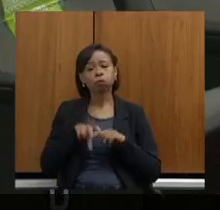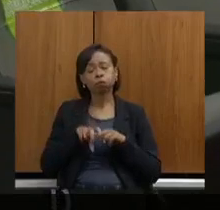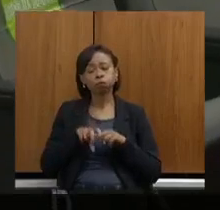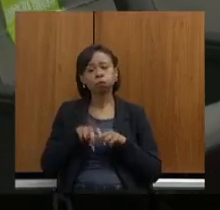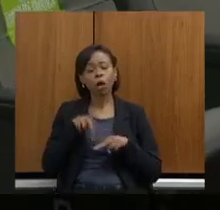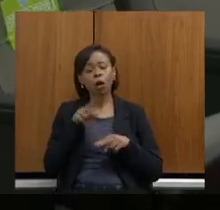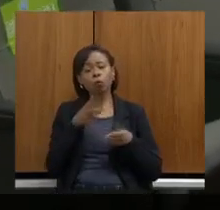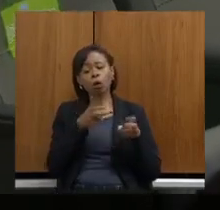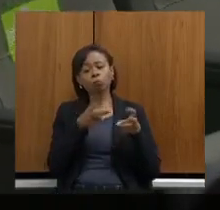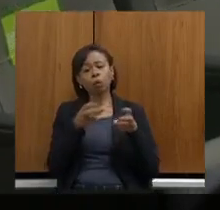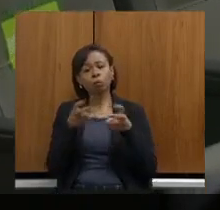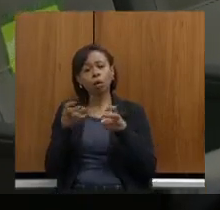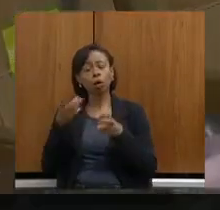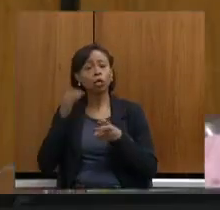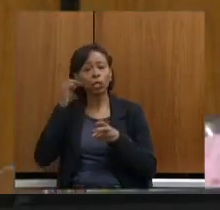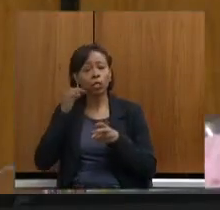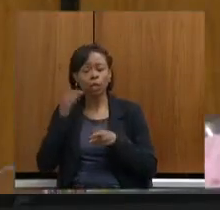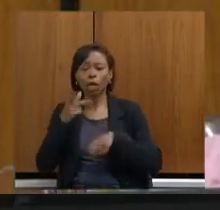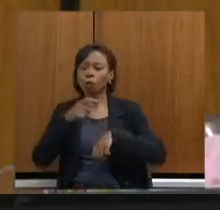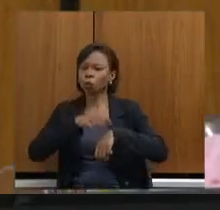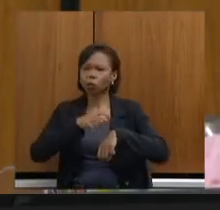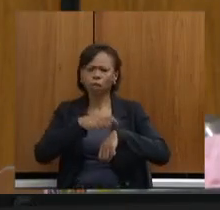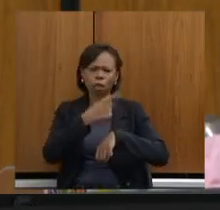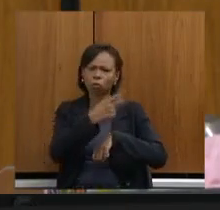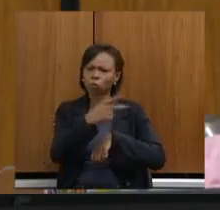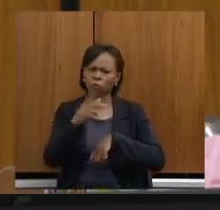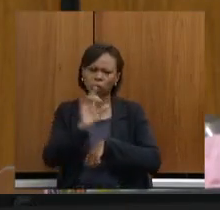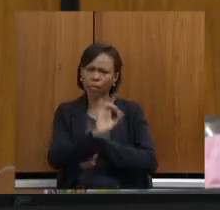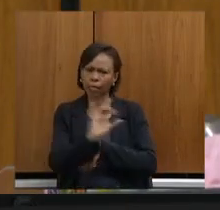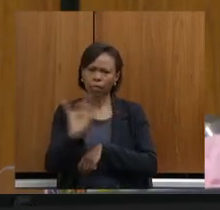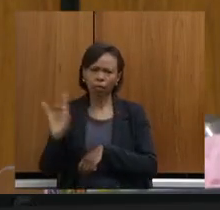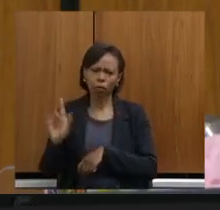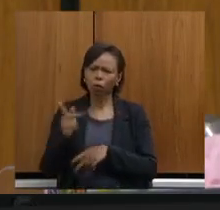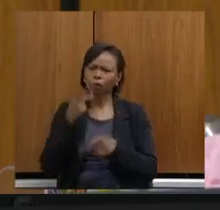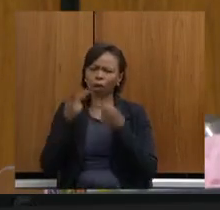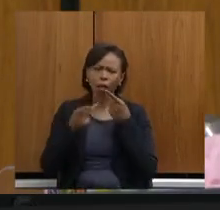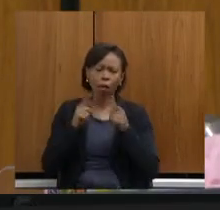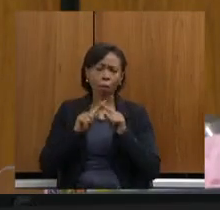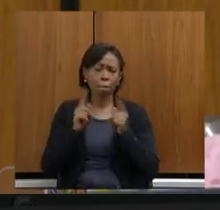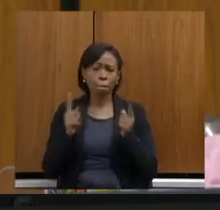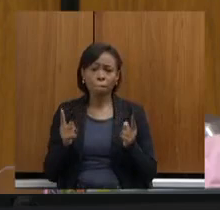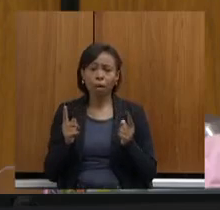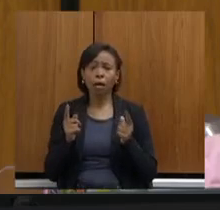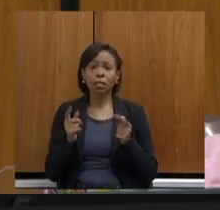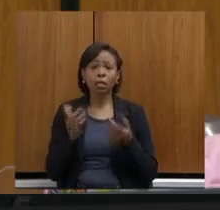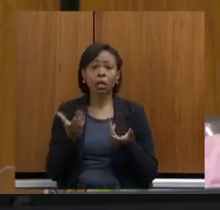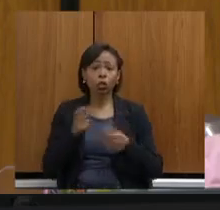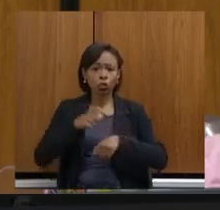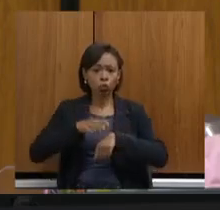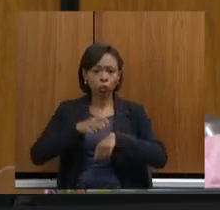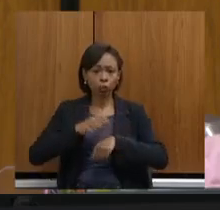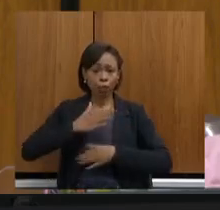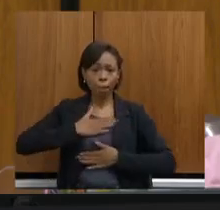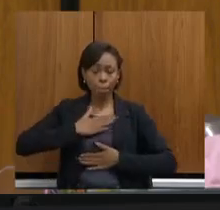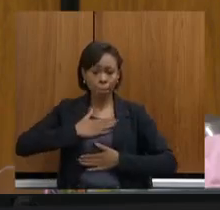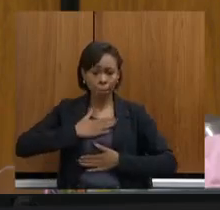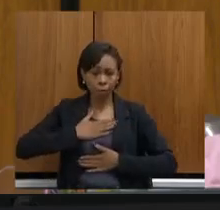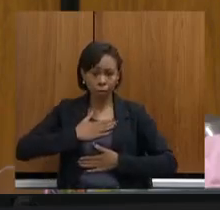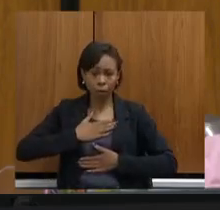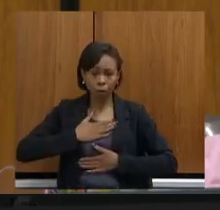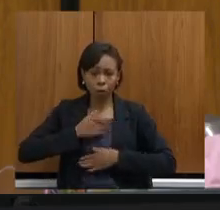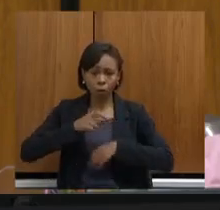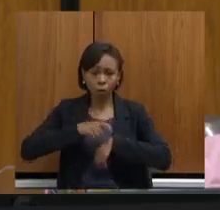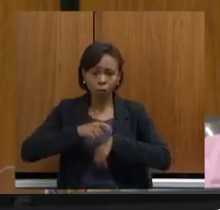colegas anteriores pelo tempo que eles quisesse quiseram falar mas não pode ou quando chega a minha vez de